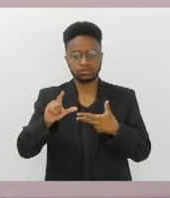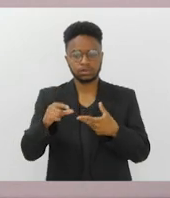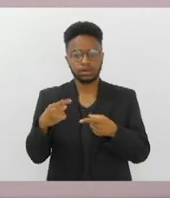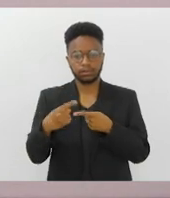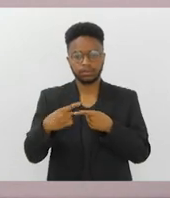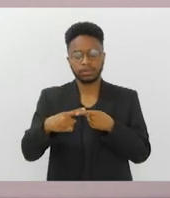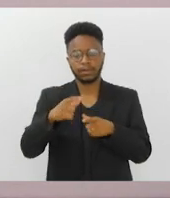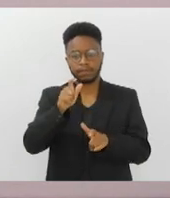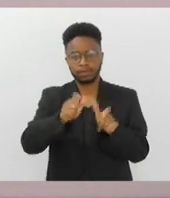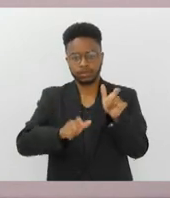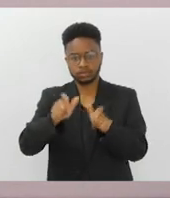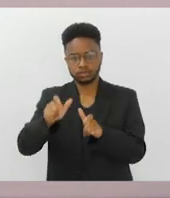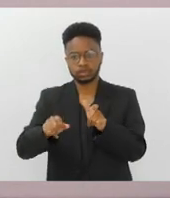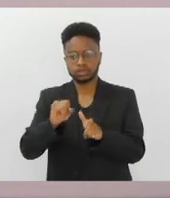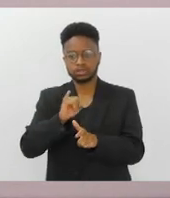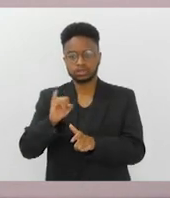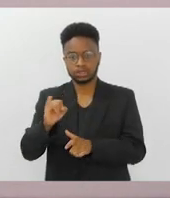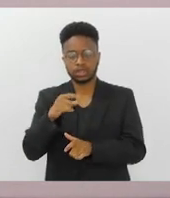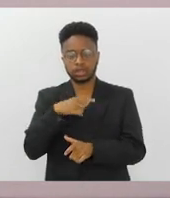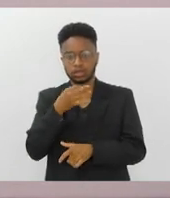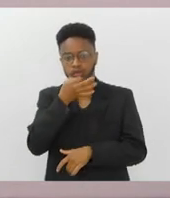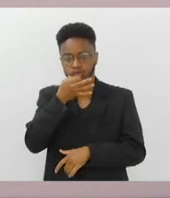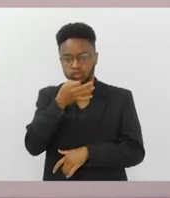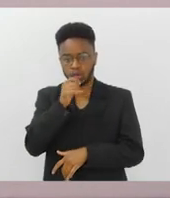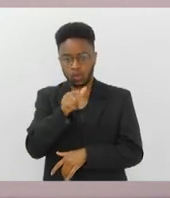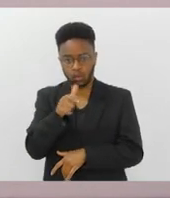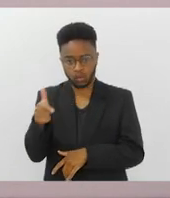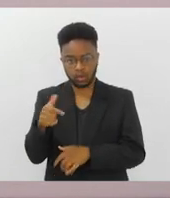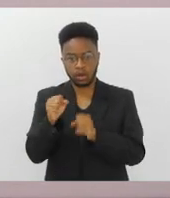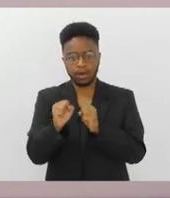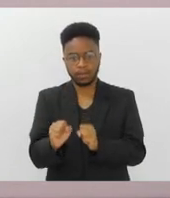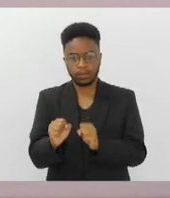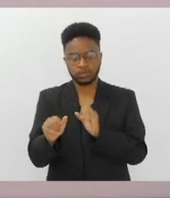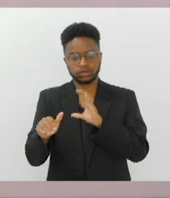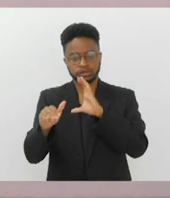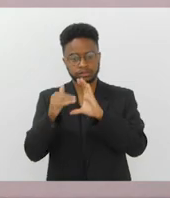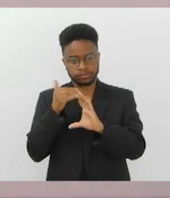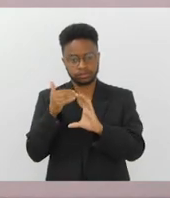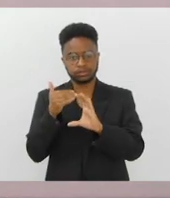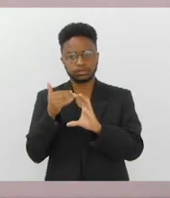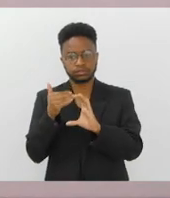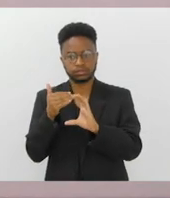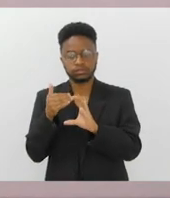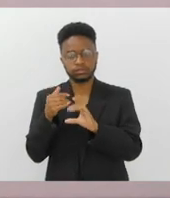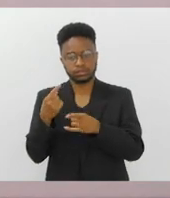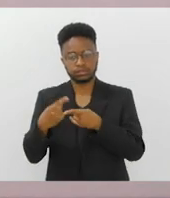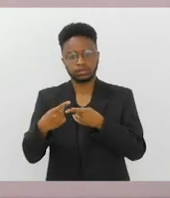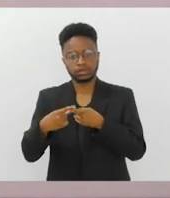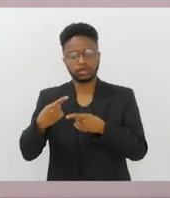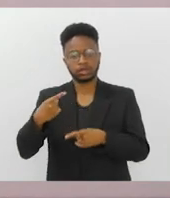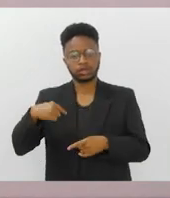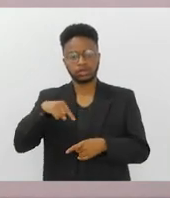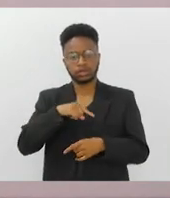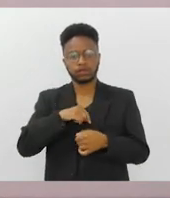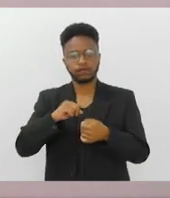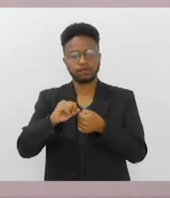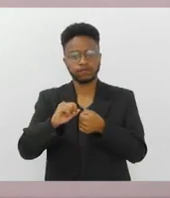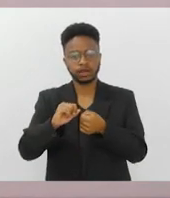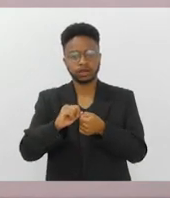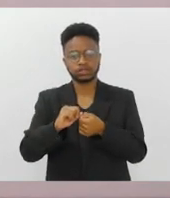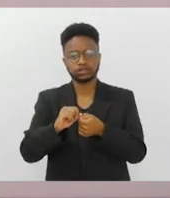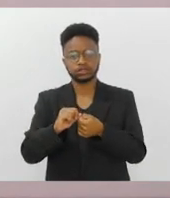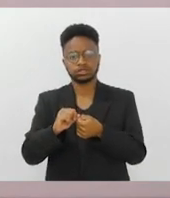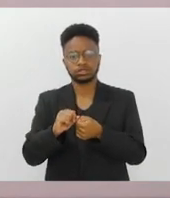também que tiverem outras sugestões, pode nos mandar, que a gente faz com que a nossa